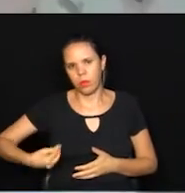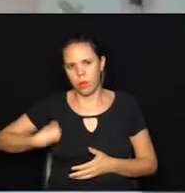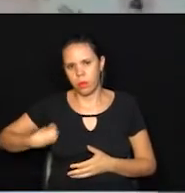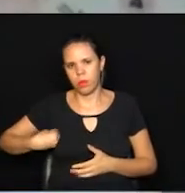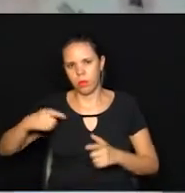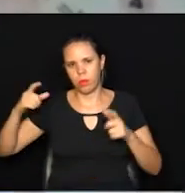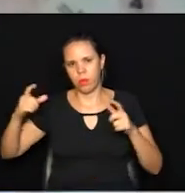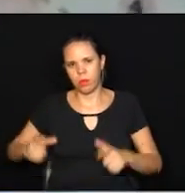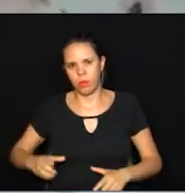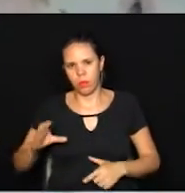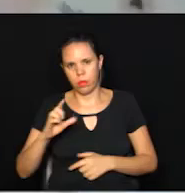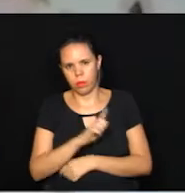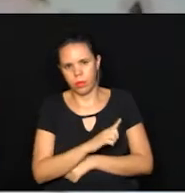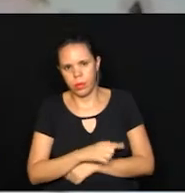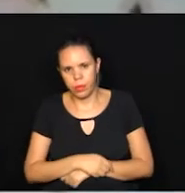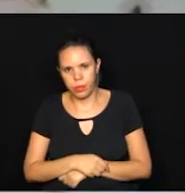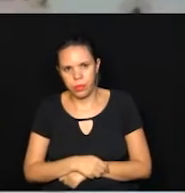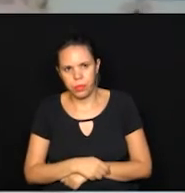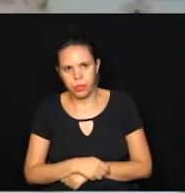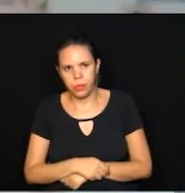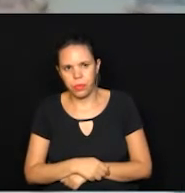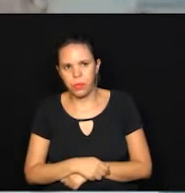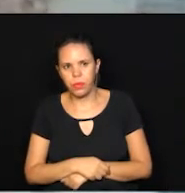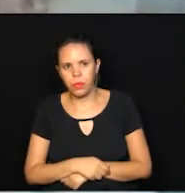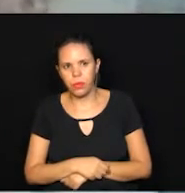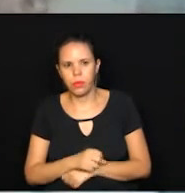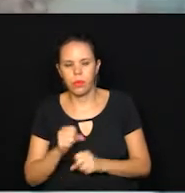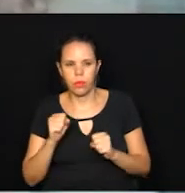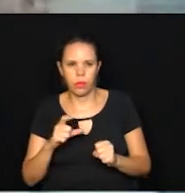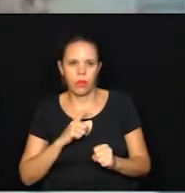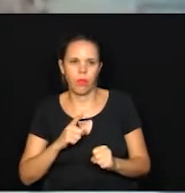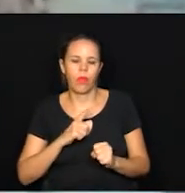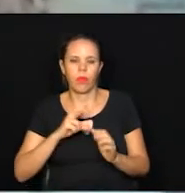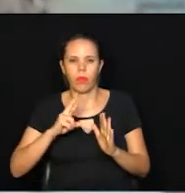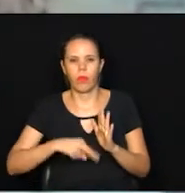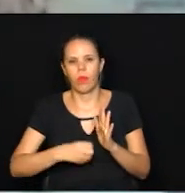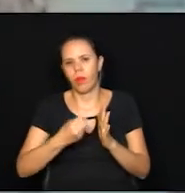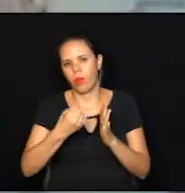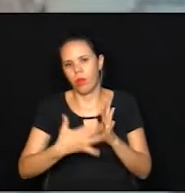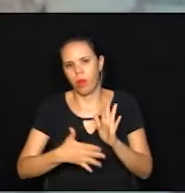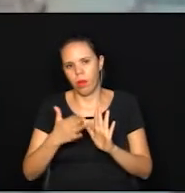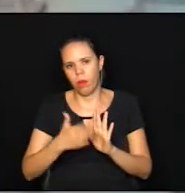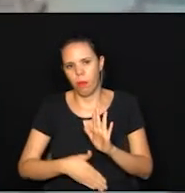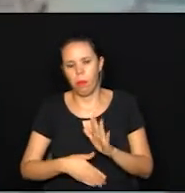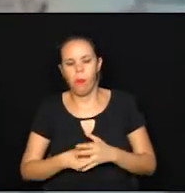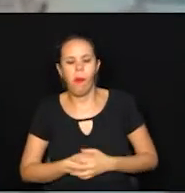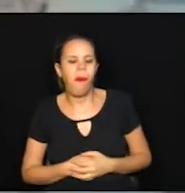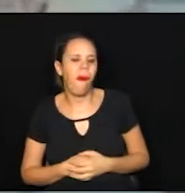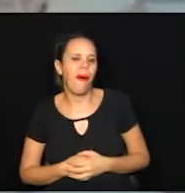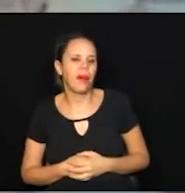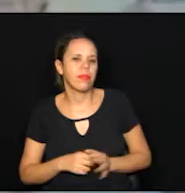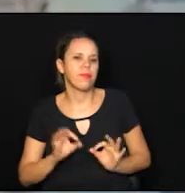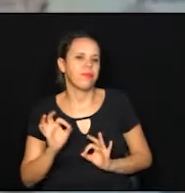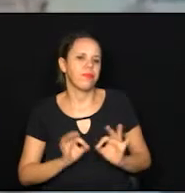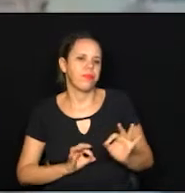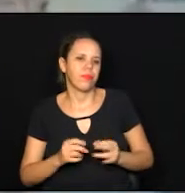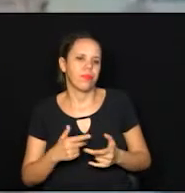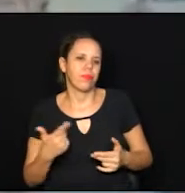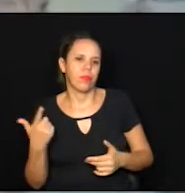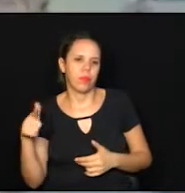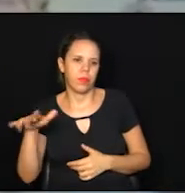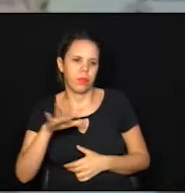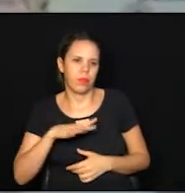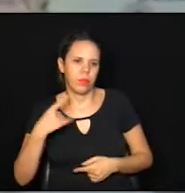na região, para poder ter um relatório que contribua com a elaboração de